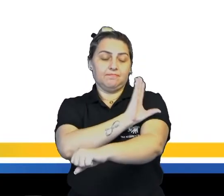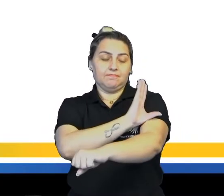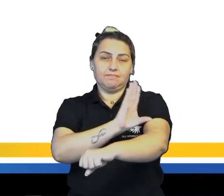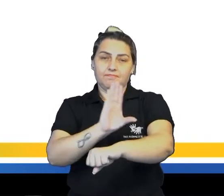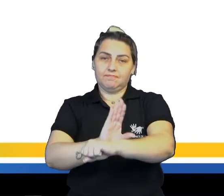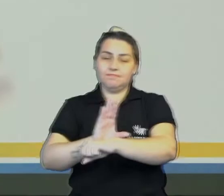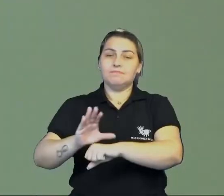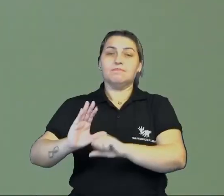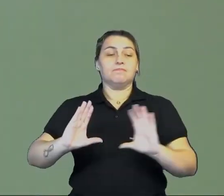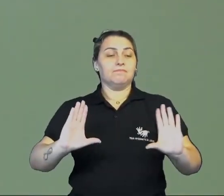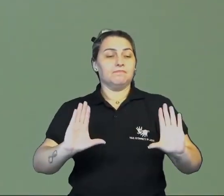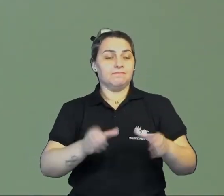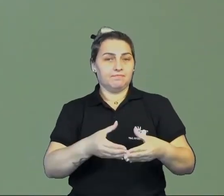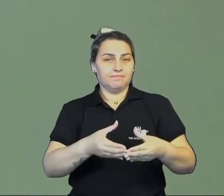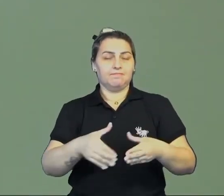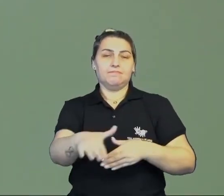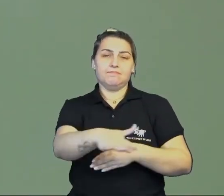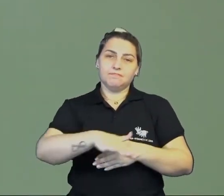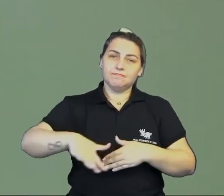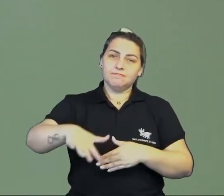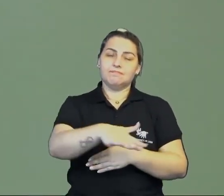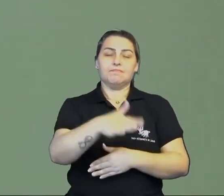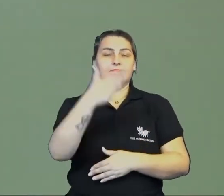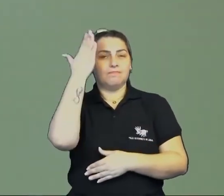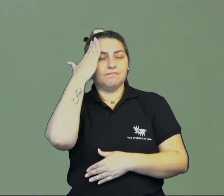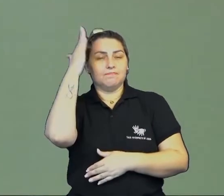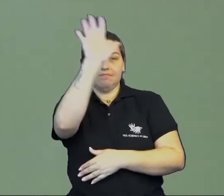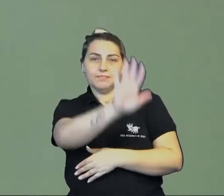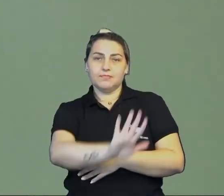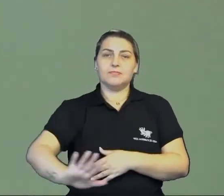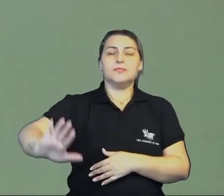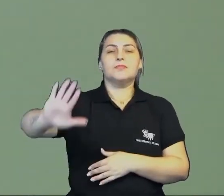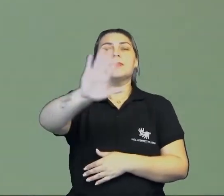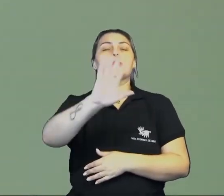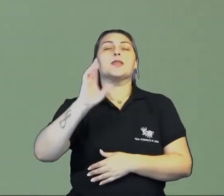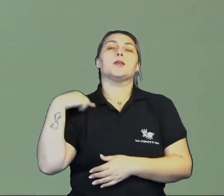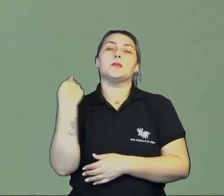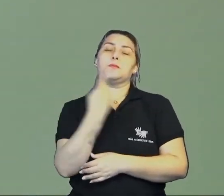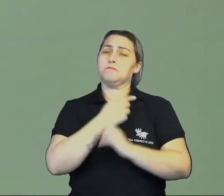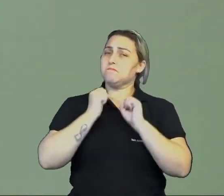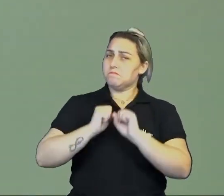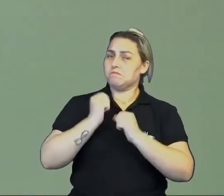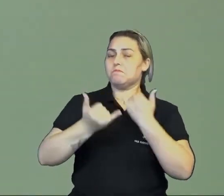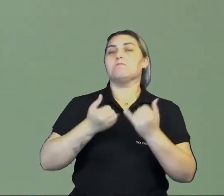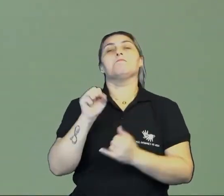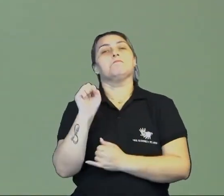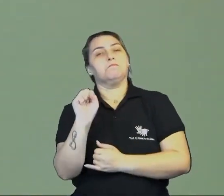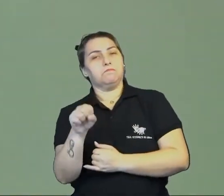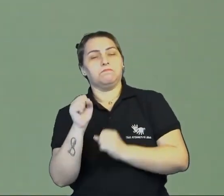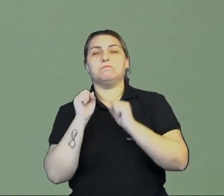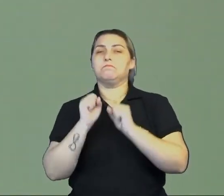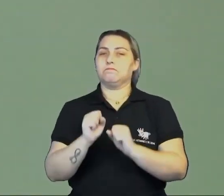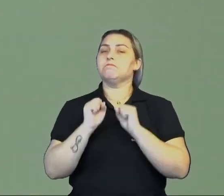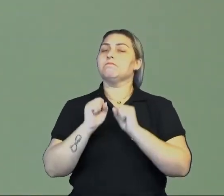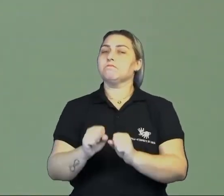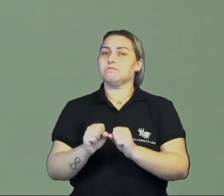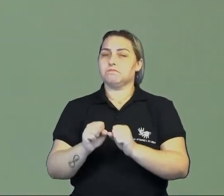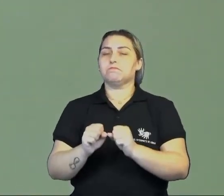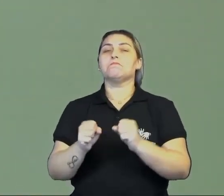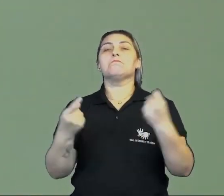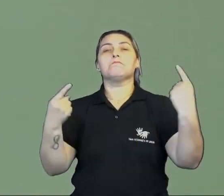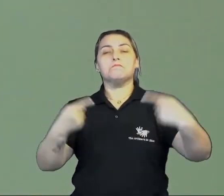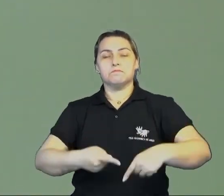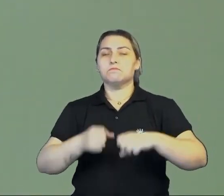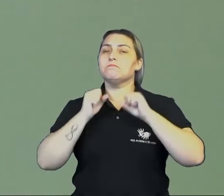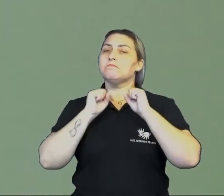cultural da comunidade. Então, vamos a um entendimento geral. A gente pode brincar? Pode brincar. A gente pode jogar? Pode jogar.